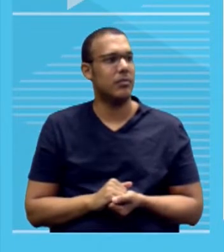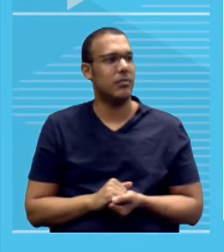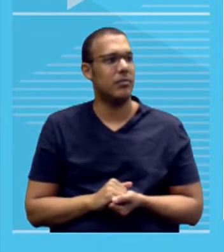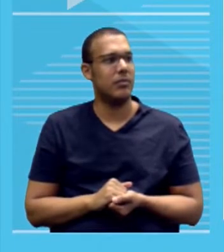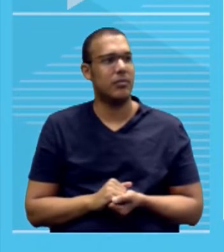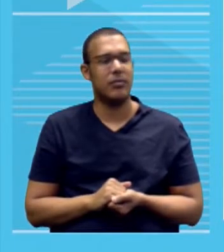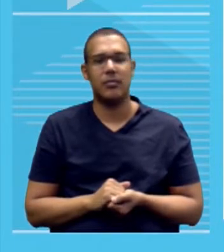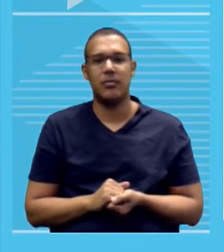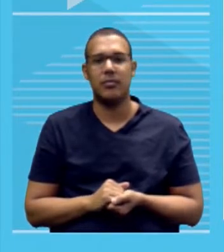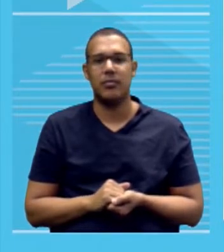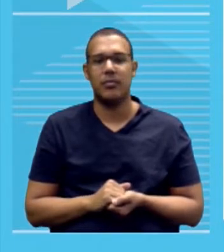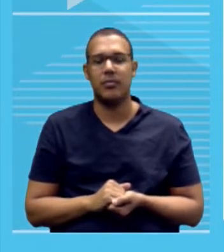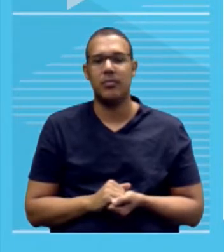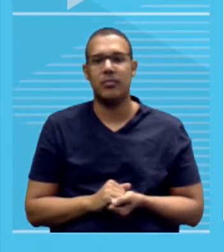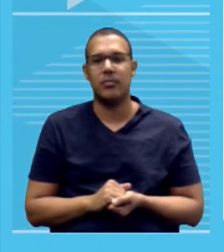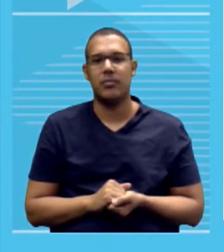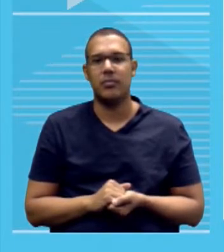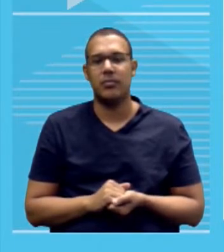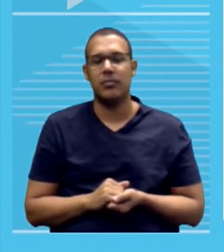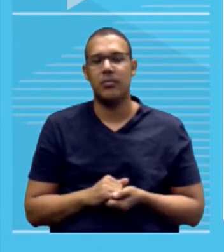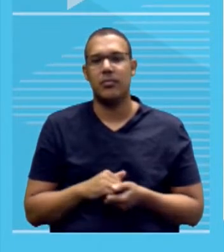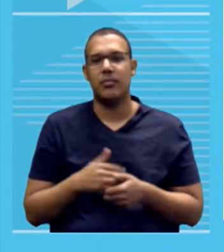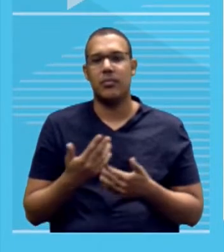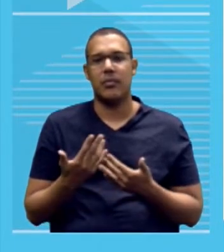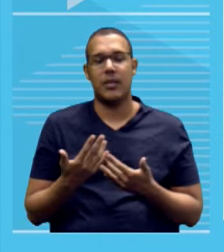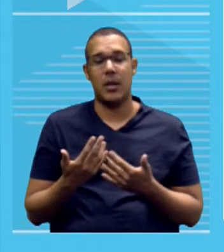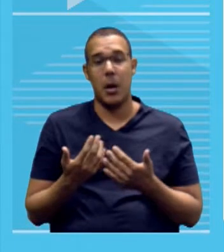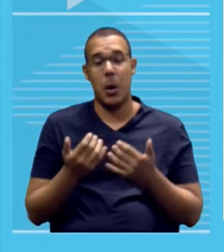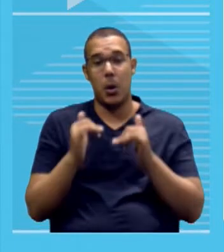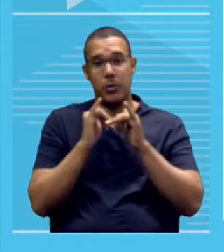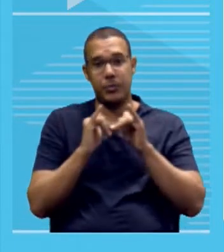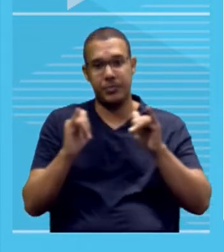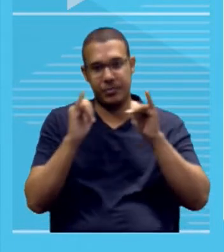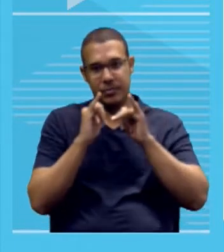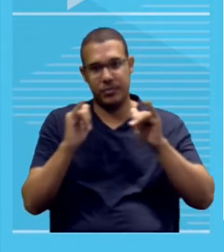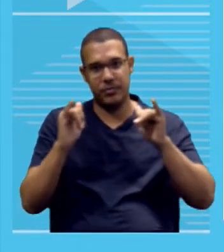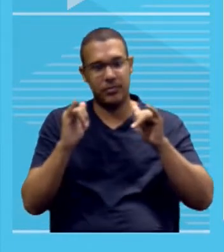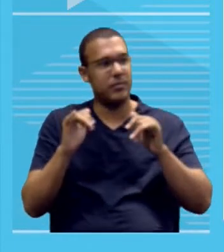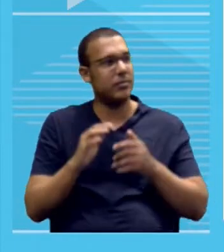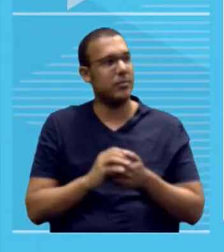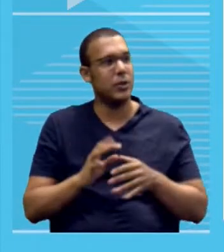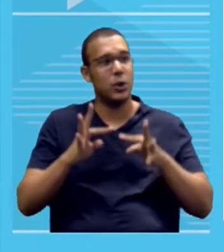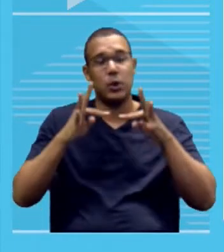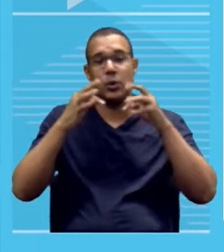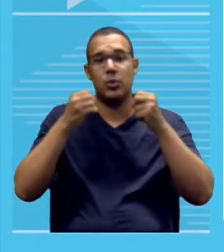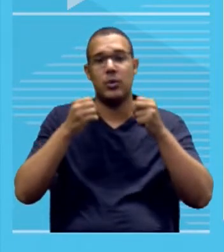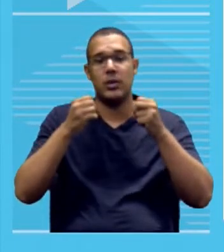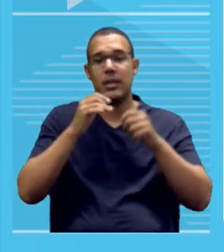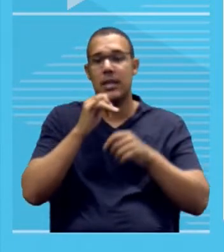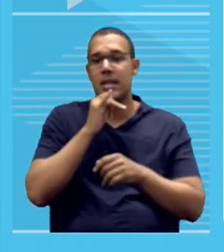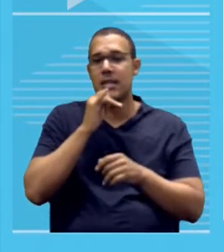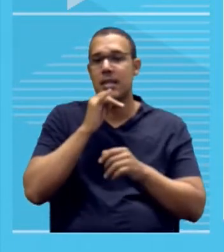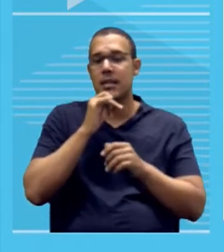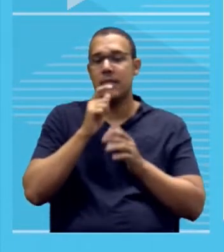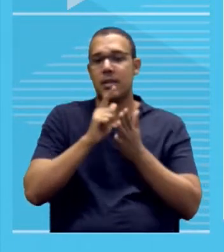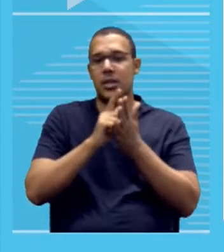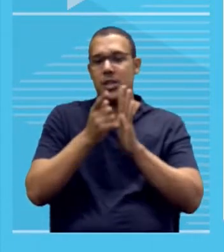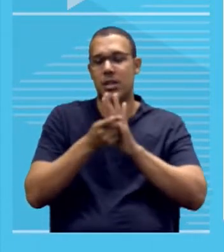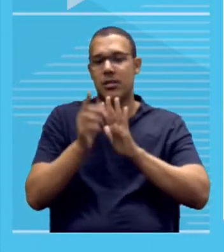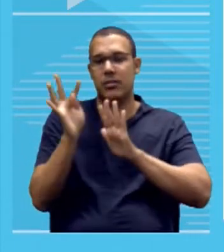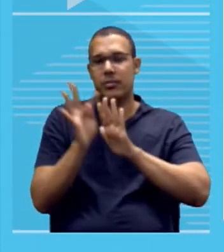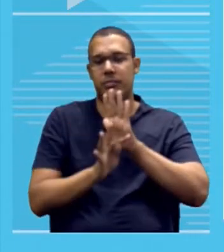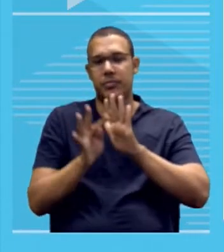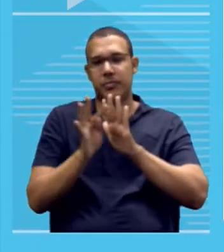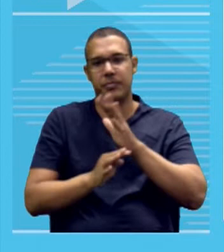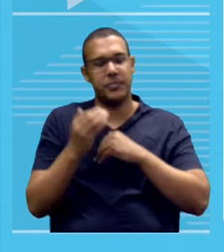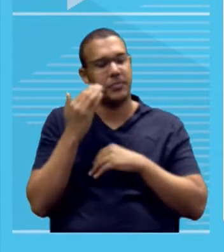falar sobre notícia publicidades Olha só tudo isso aqui gente é exemplo de gênero textual todos exemplos de